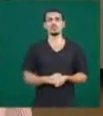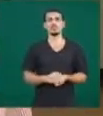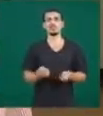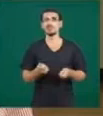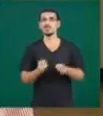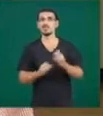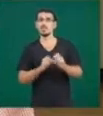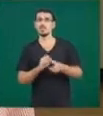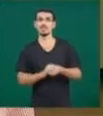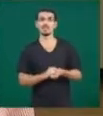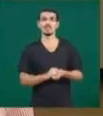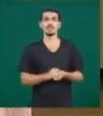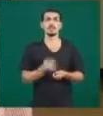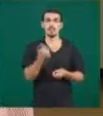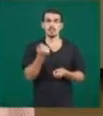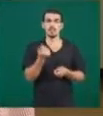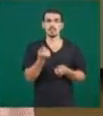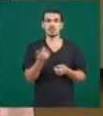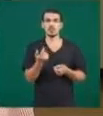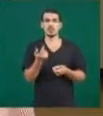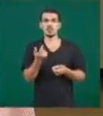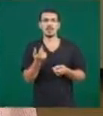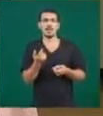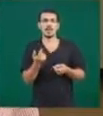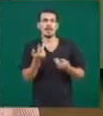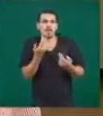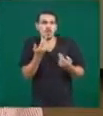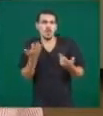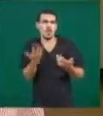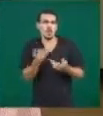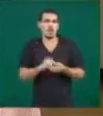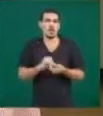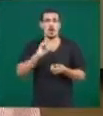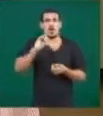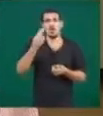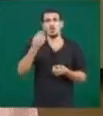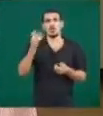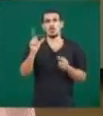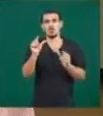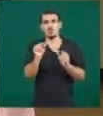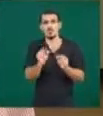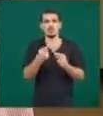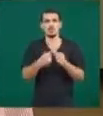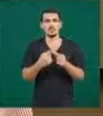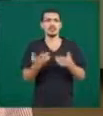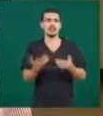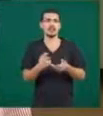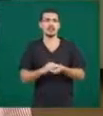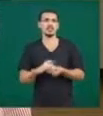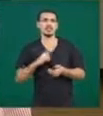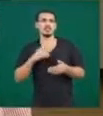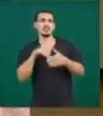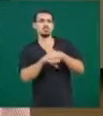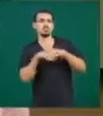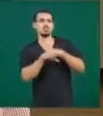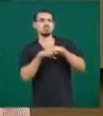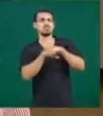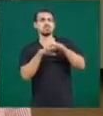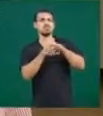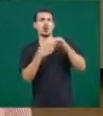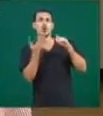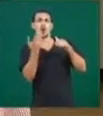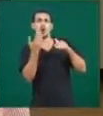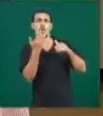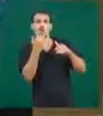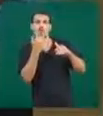menores dos atuais, devido aos estoques mundiais que estão confortáveis. É a melhor relação estoque-consumo